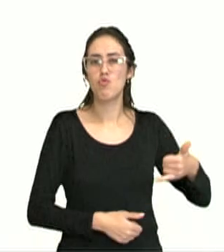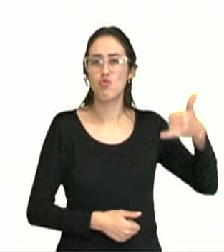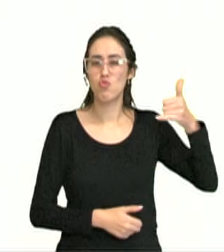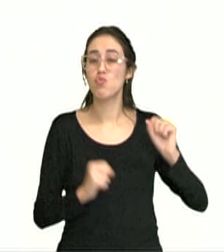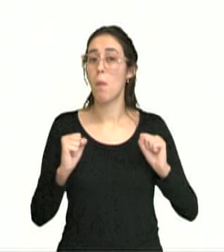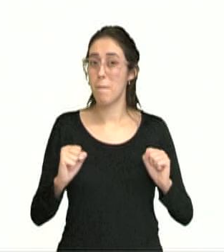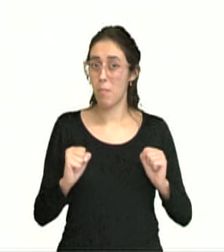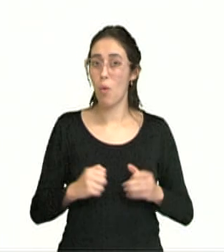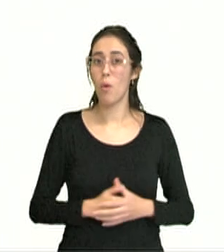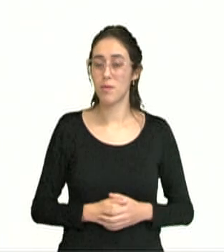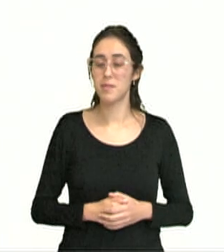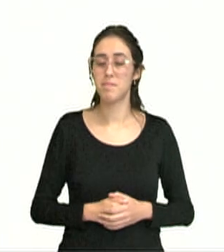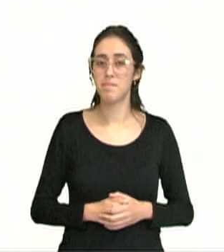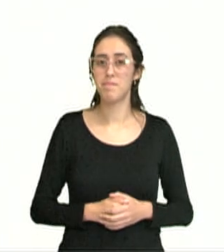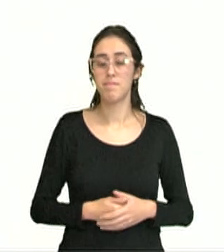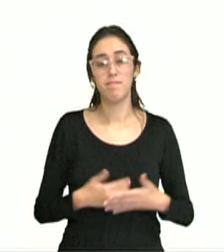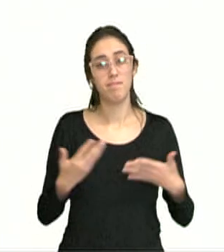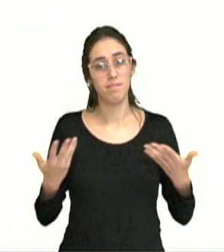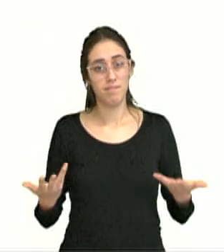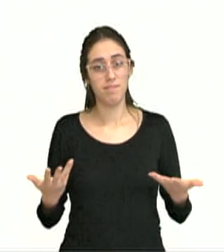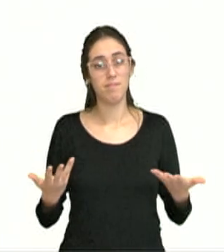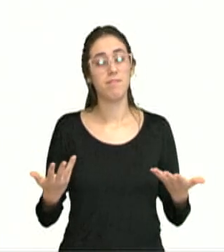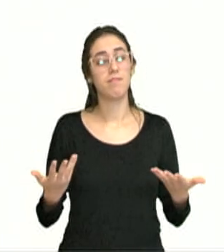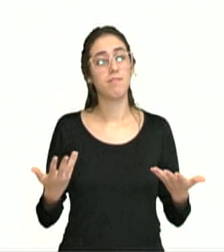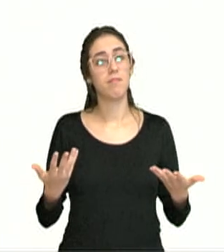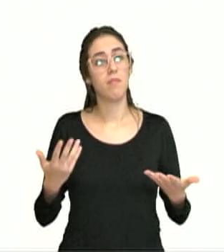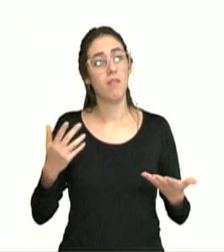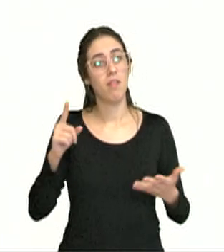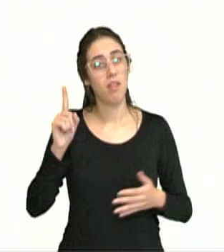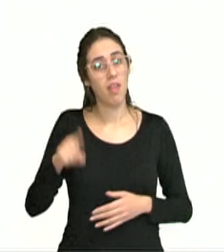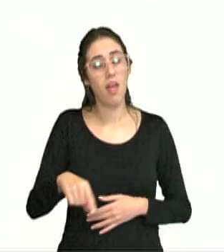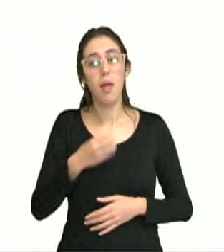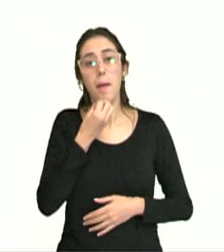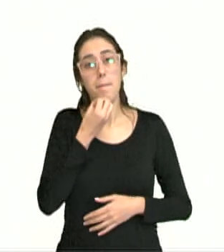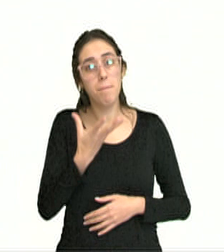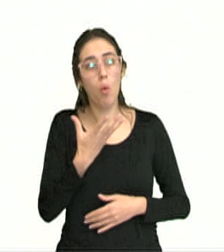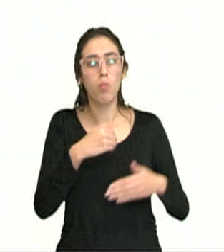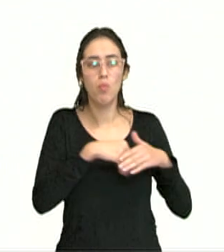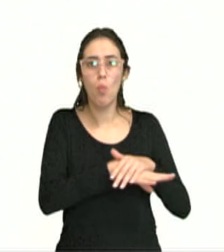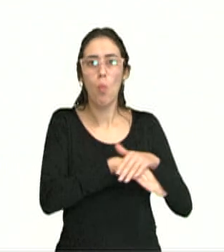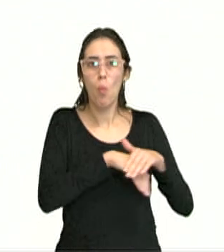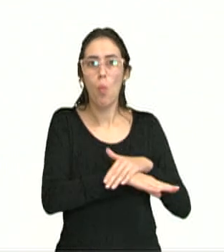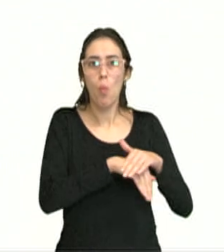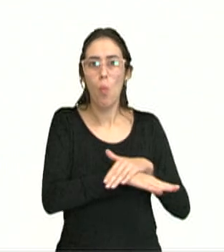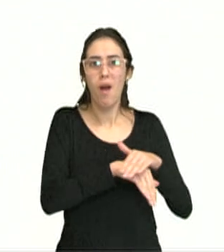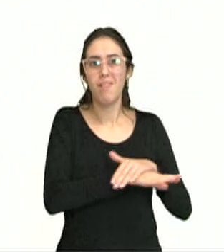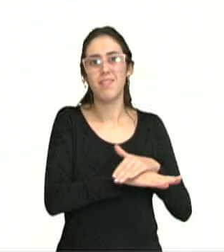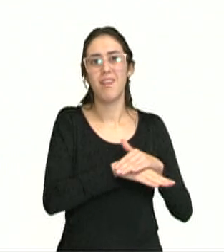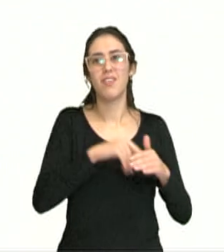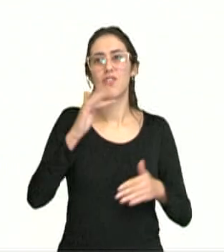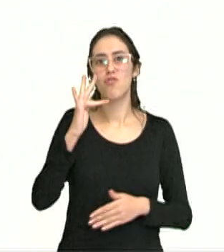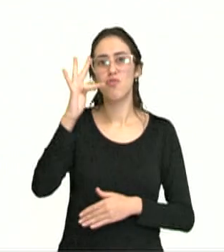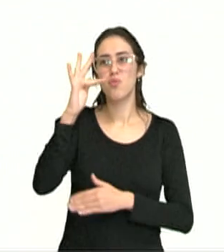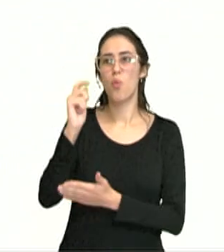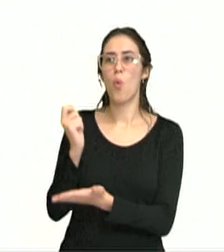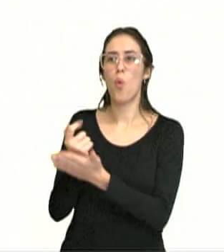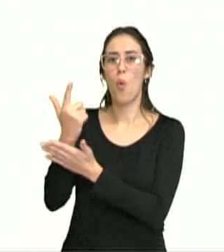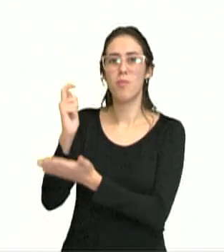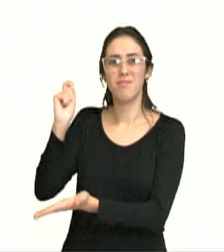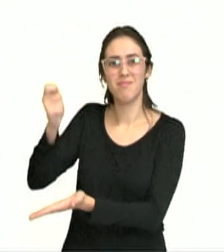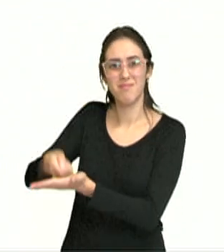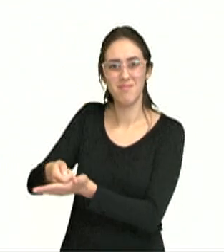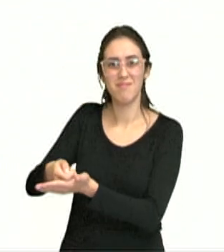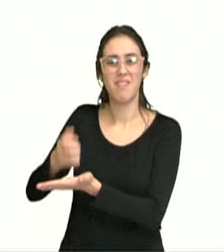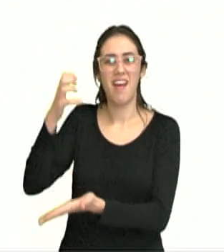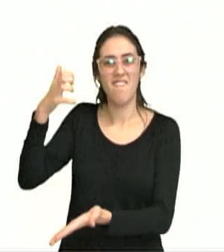juro. É mais sensato poupar dinheiro para comprar um bem do que fazer uma prestação. A gente já discutiu isso, né?